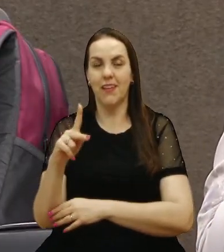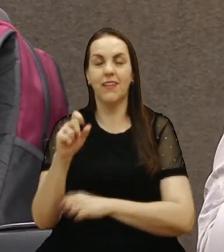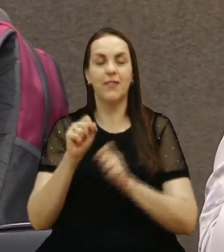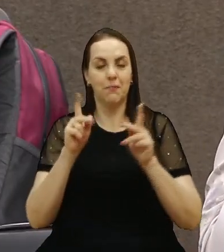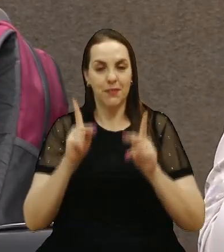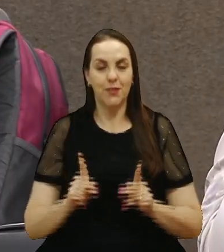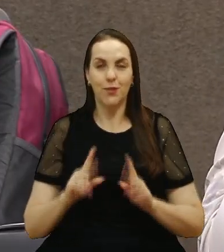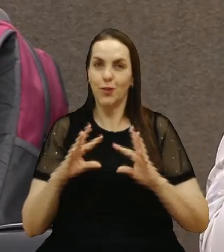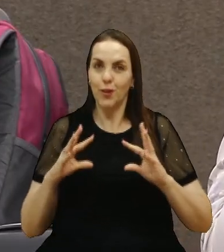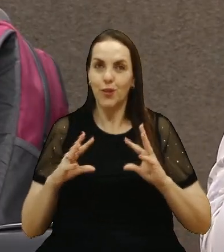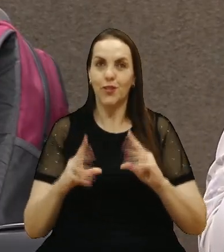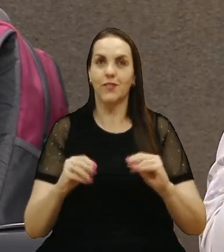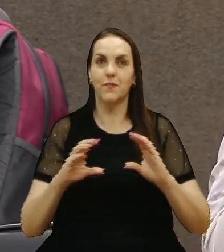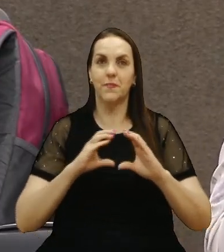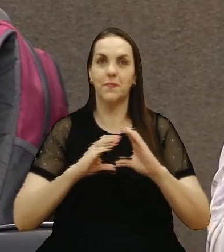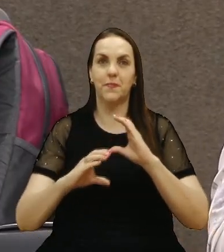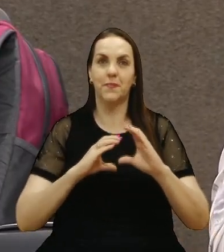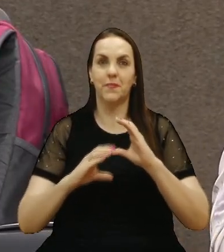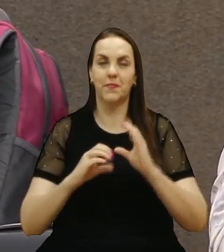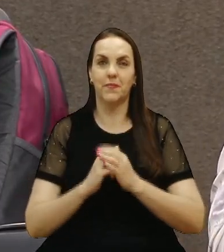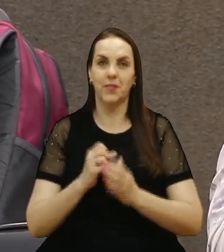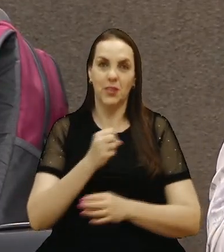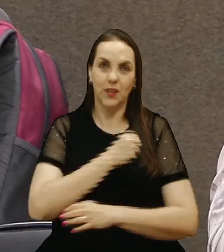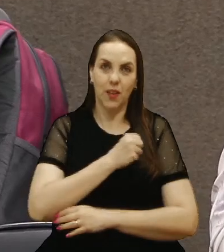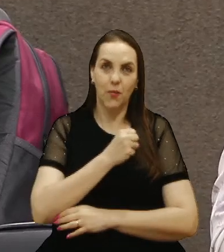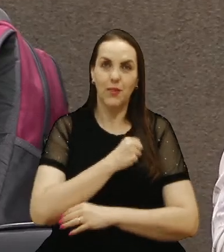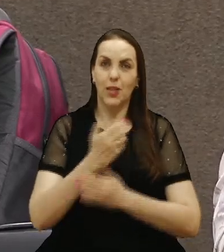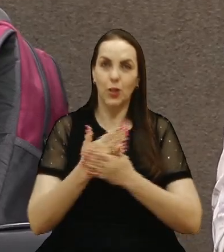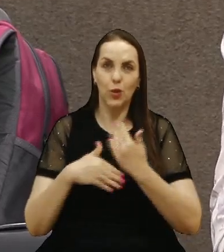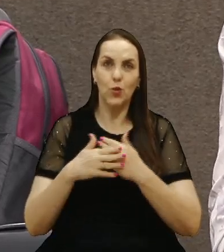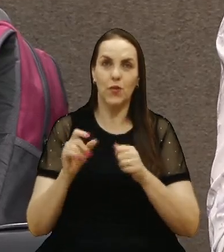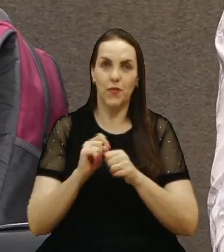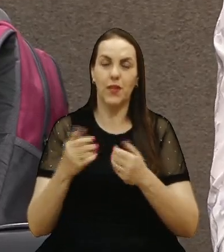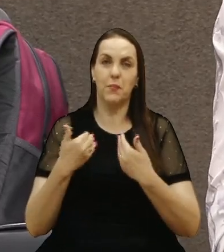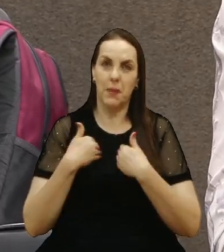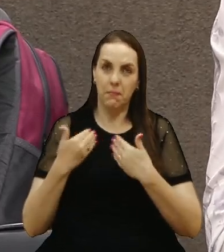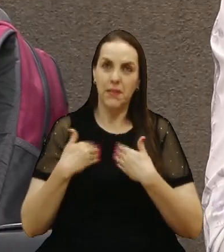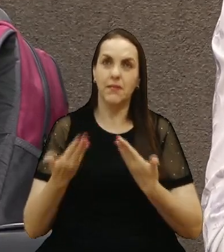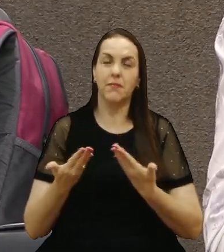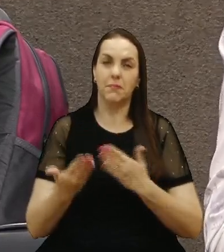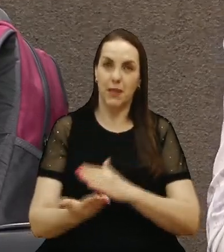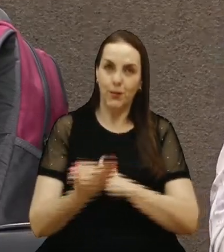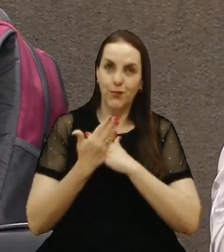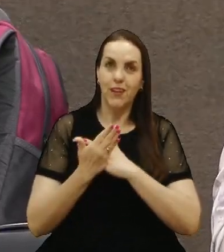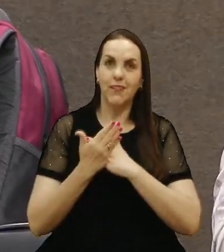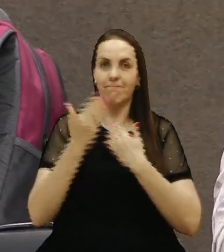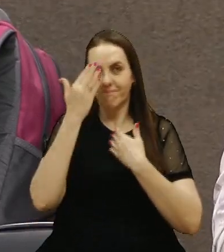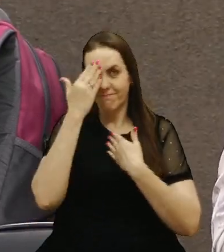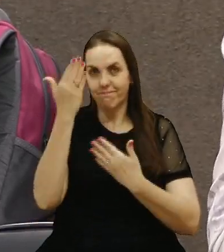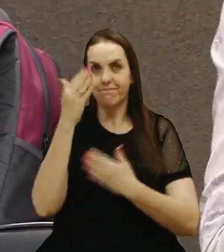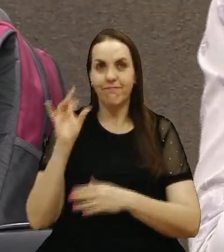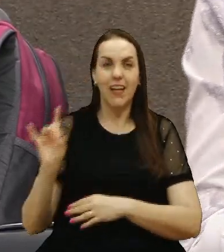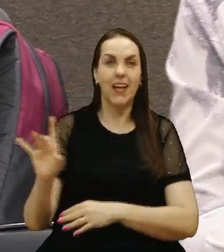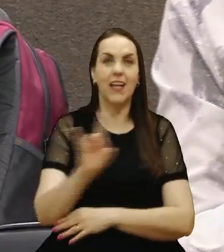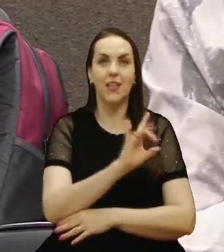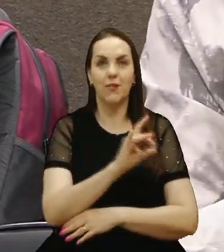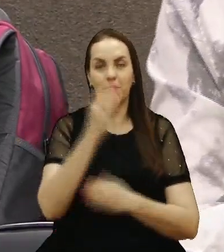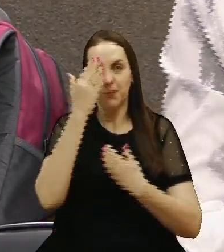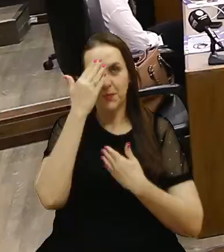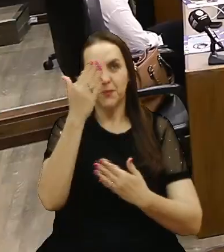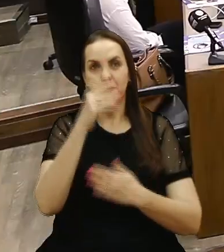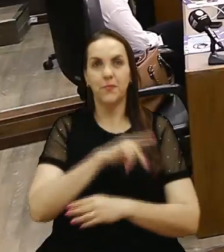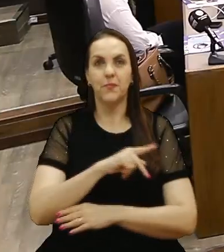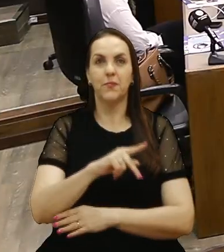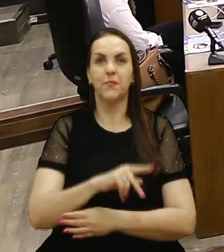comunicação, que, pela humildade, né, tudo que tem feito por mim, tudo que tem me ajudado, então, só tenho que agradecer a cada um de vocês. Muito obrigado, presidente.